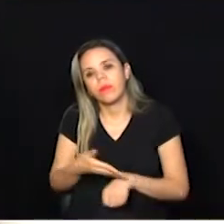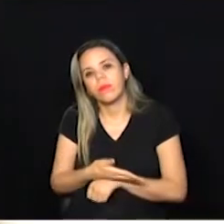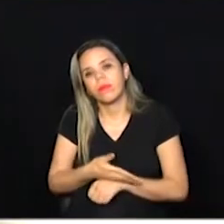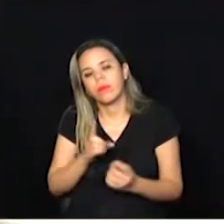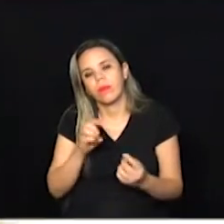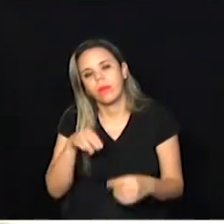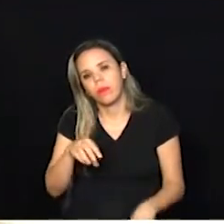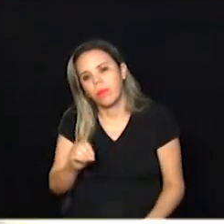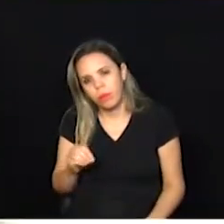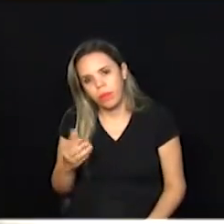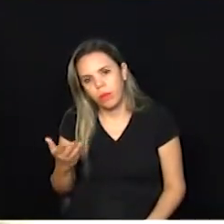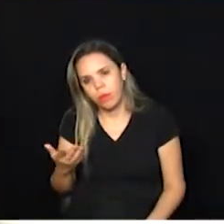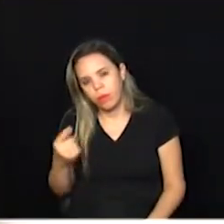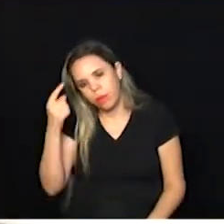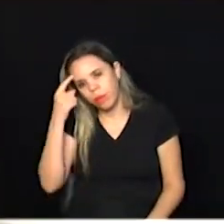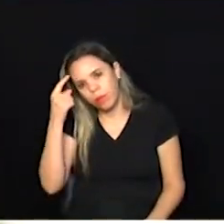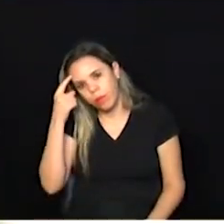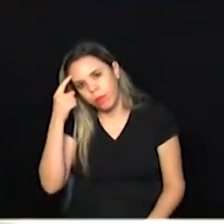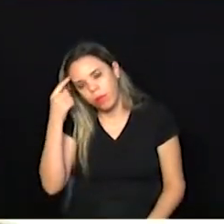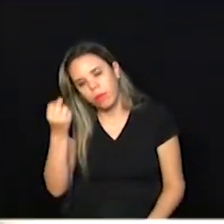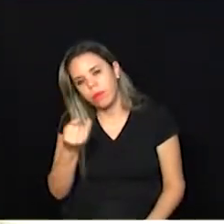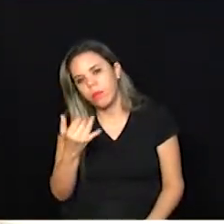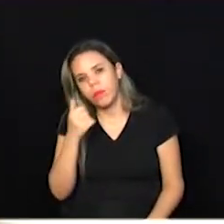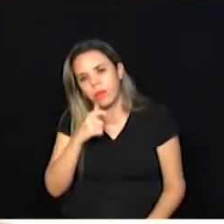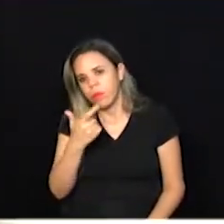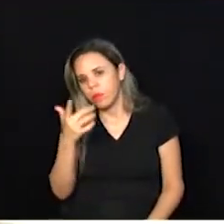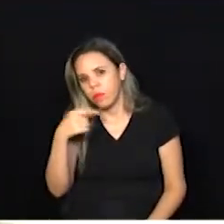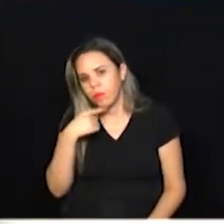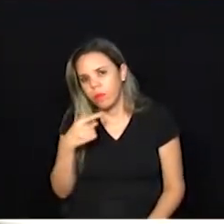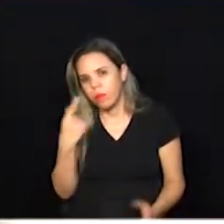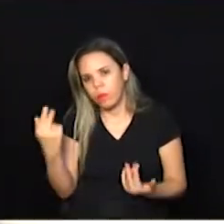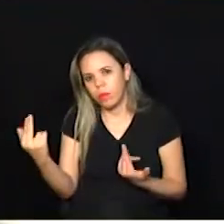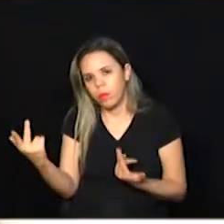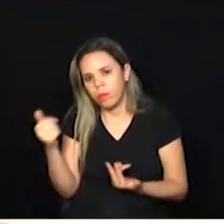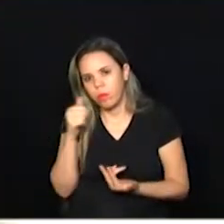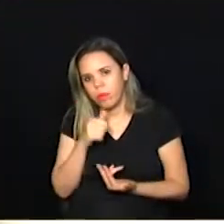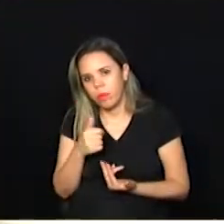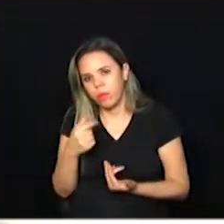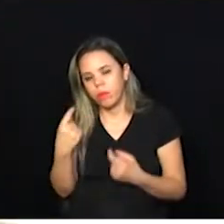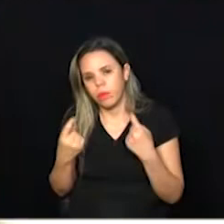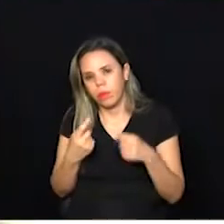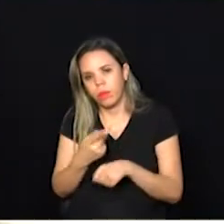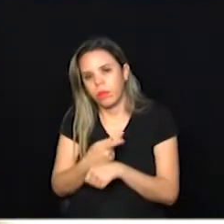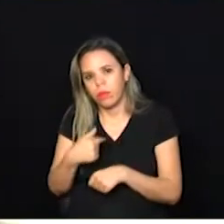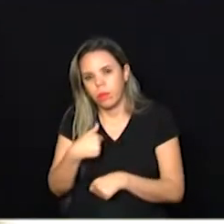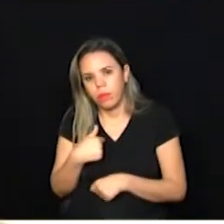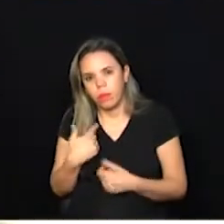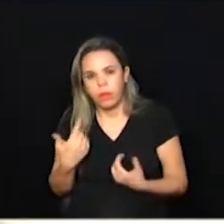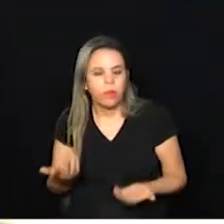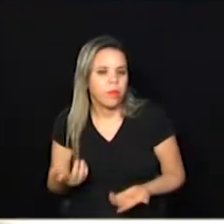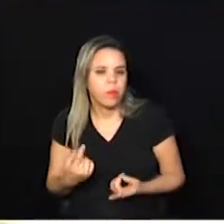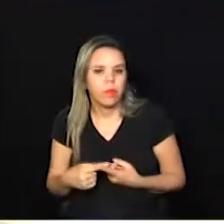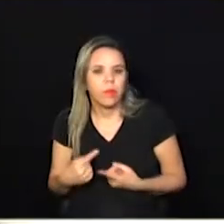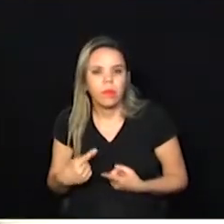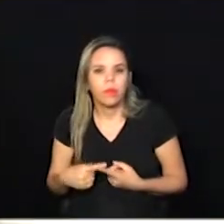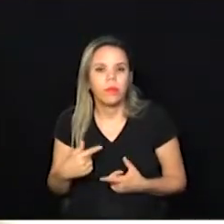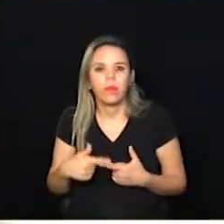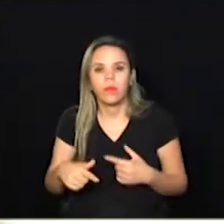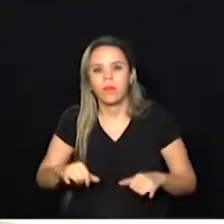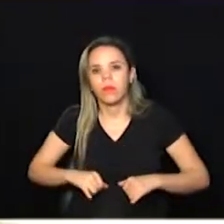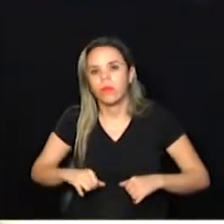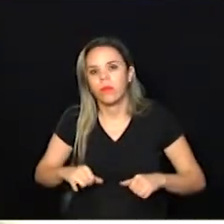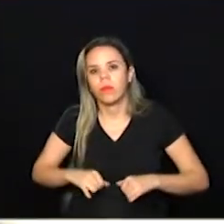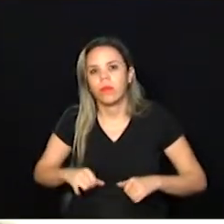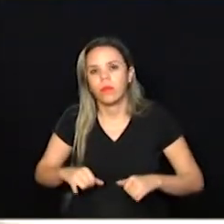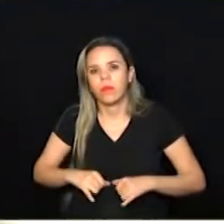SEAMO. Quer dizer, eu fico pensando quantas mulheres não têm essa dúvida. Muitas mulheres me procuram, né, porque estão numa situação e o